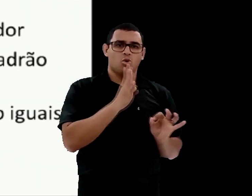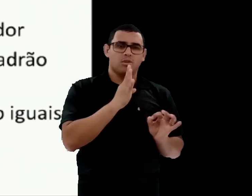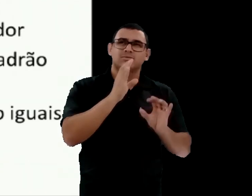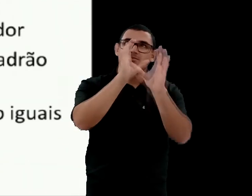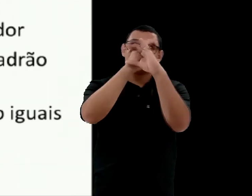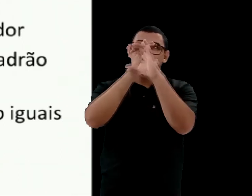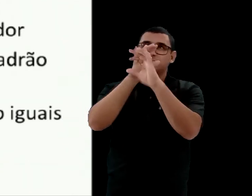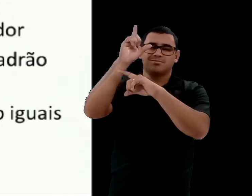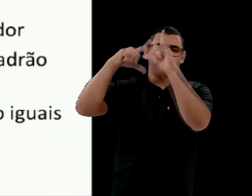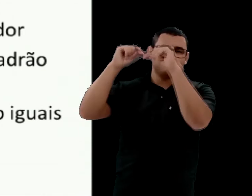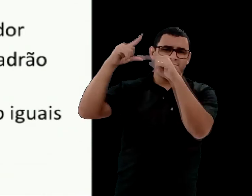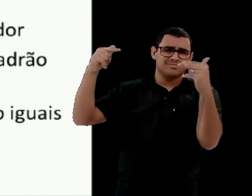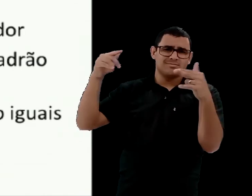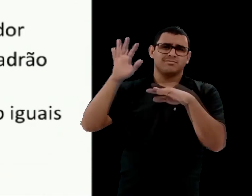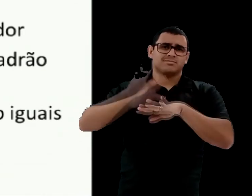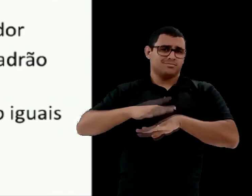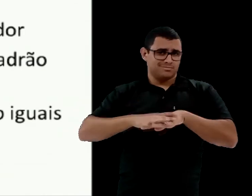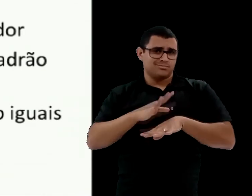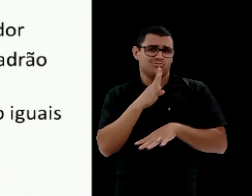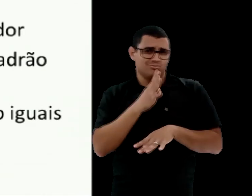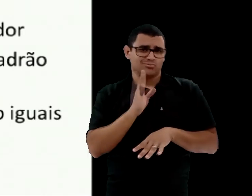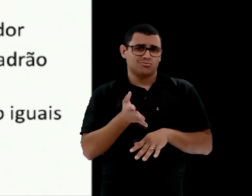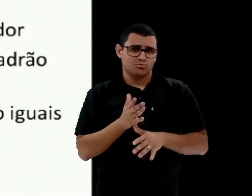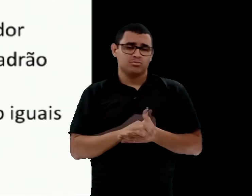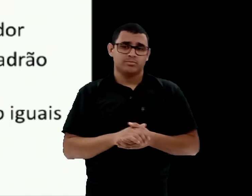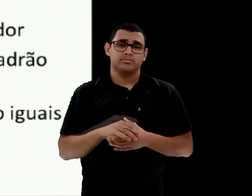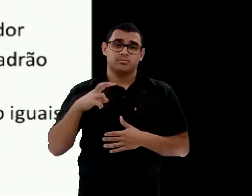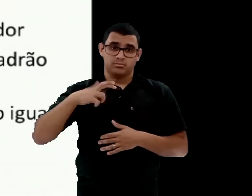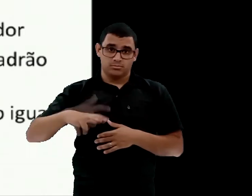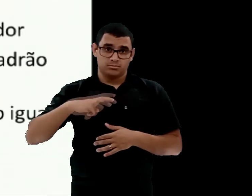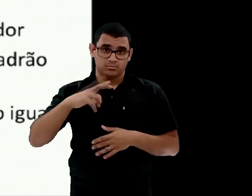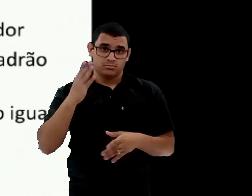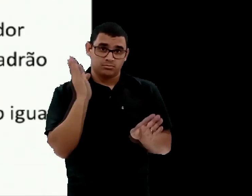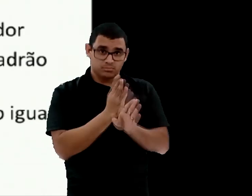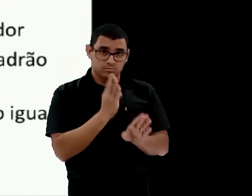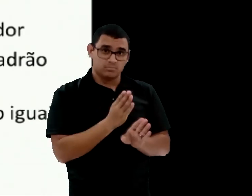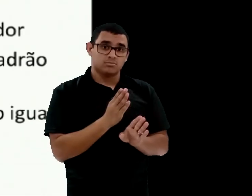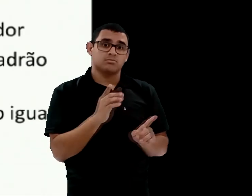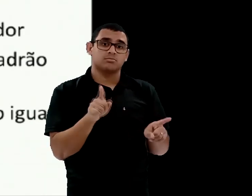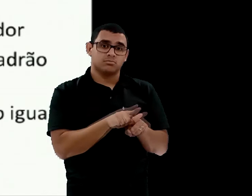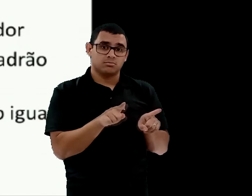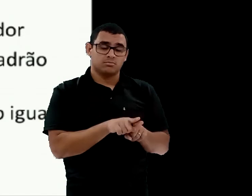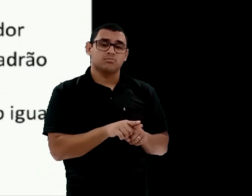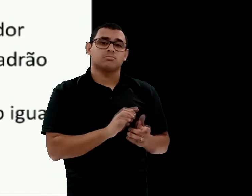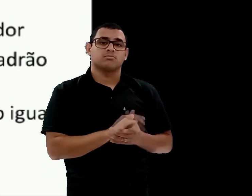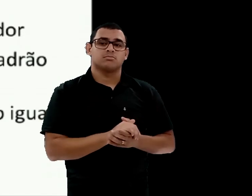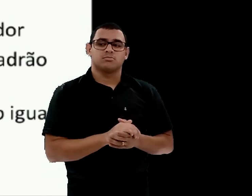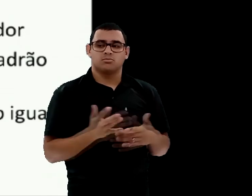área de astronomia, na área de matemática, enfim. Os portugueses encontraram